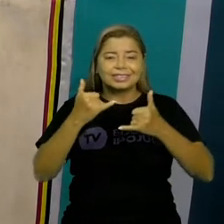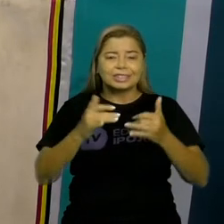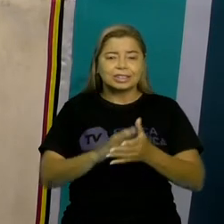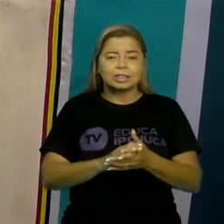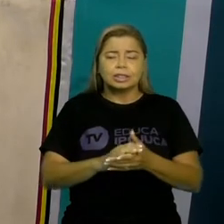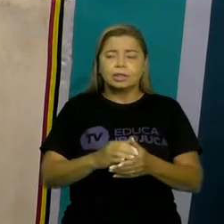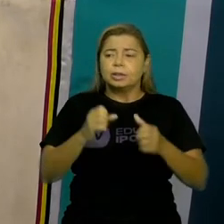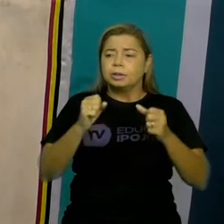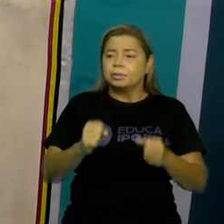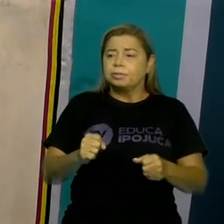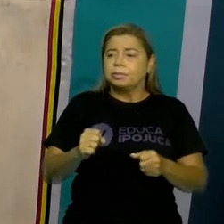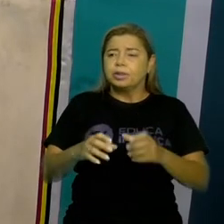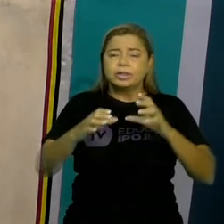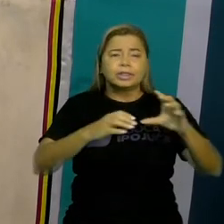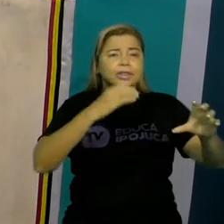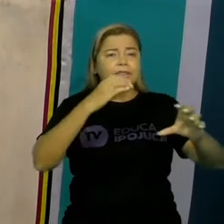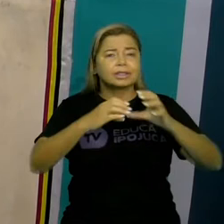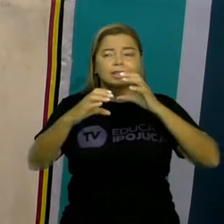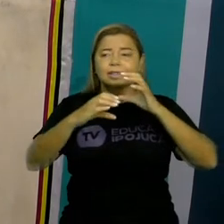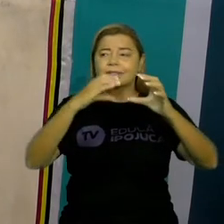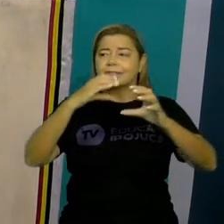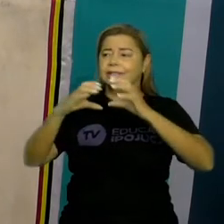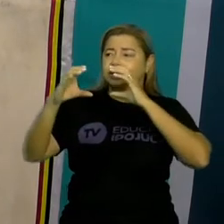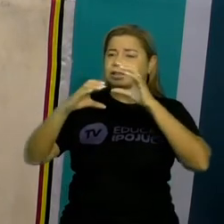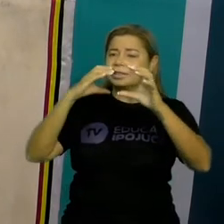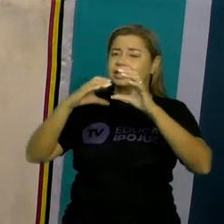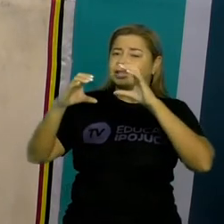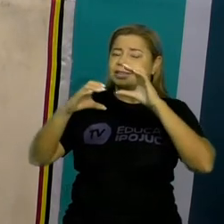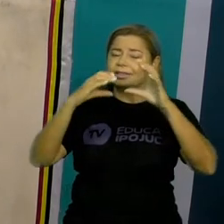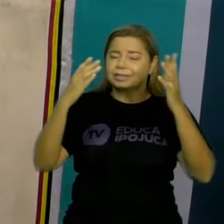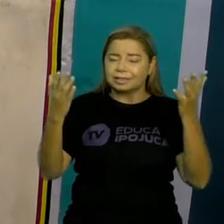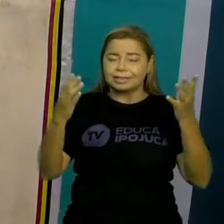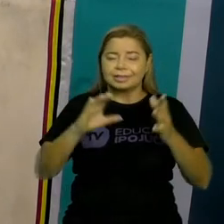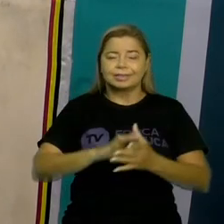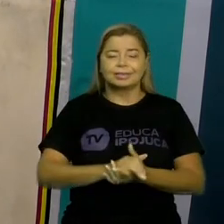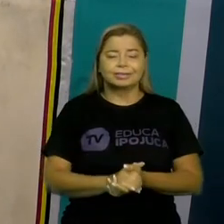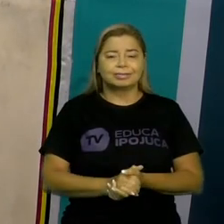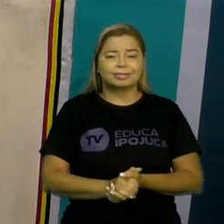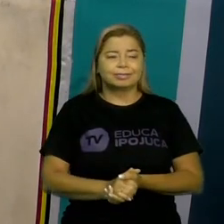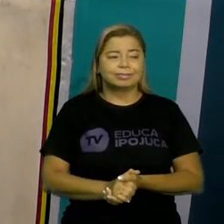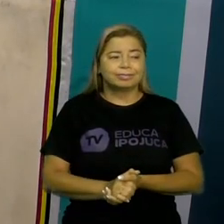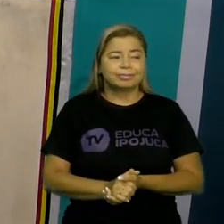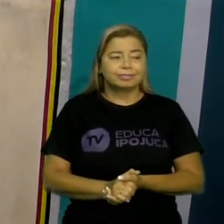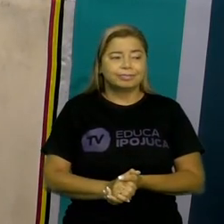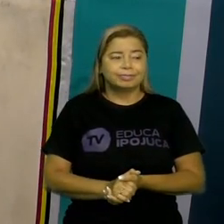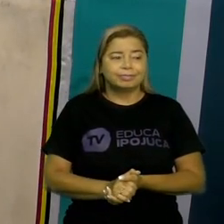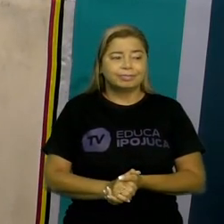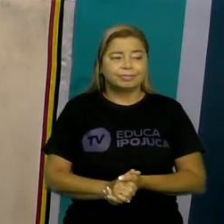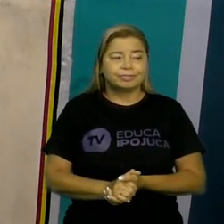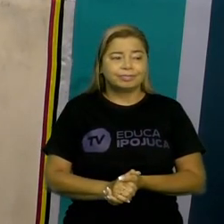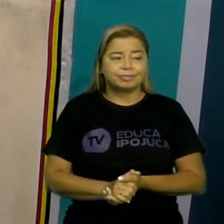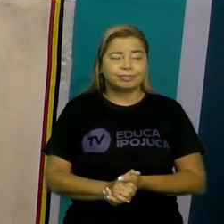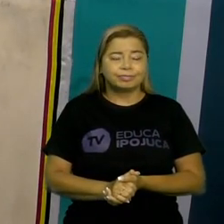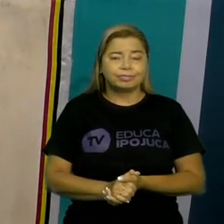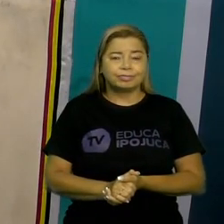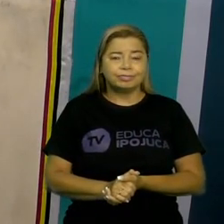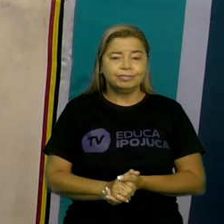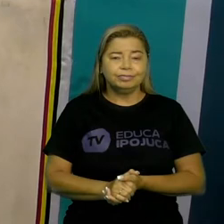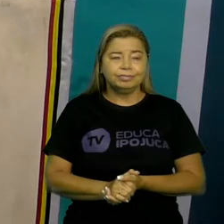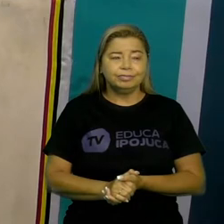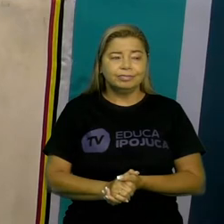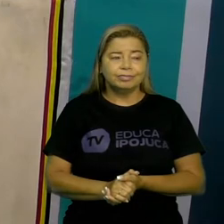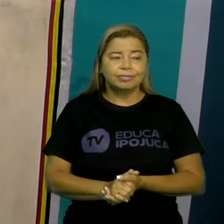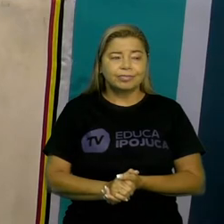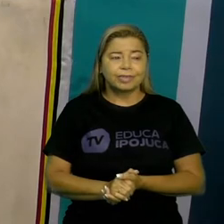cantando a musiquinha que a tia Carla acabou de ensinar, né? Olha só.